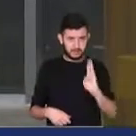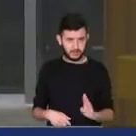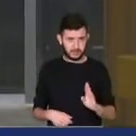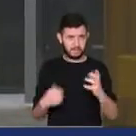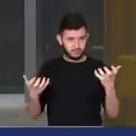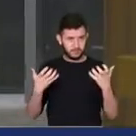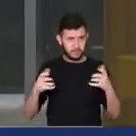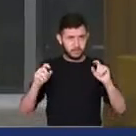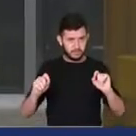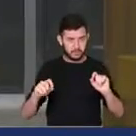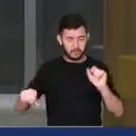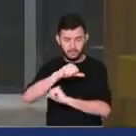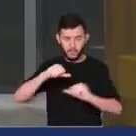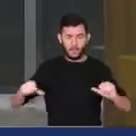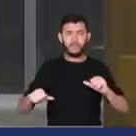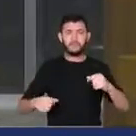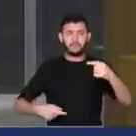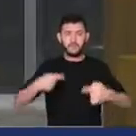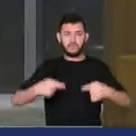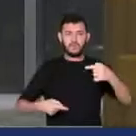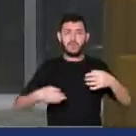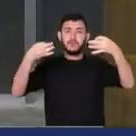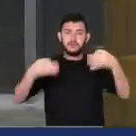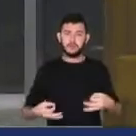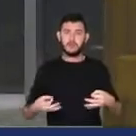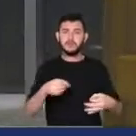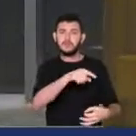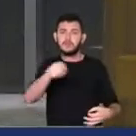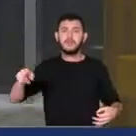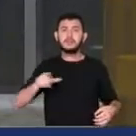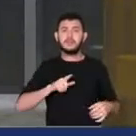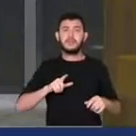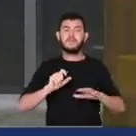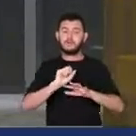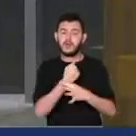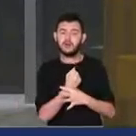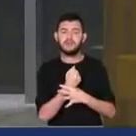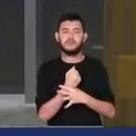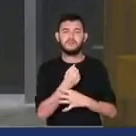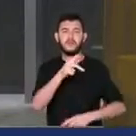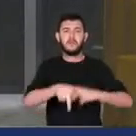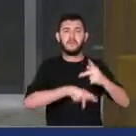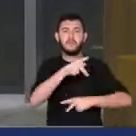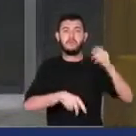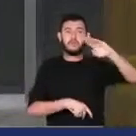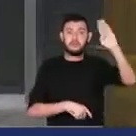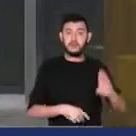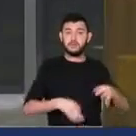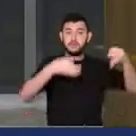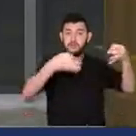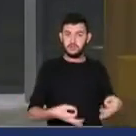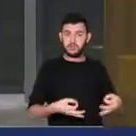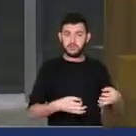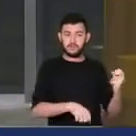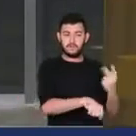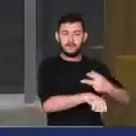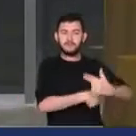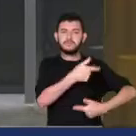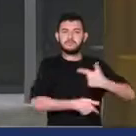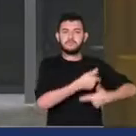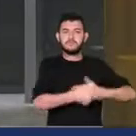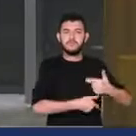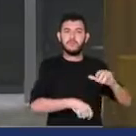política, tenho certeza, garantindo ao povo brasileiro dignidade, emprego, soluções efetivas